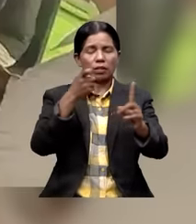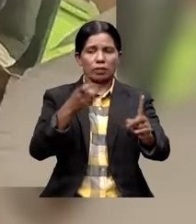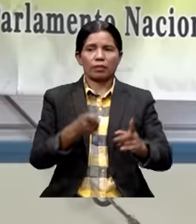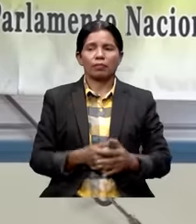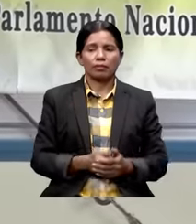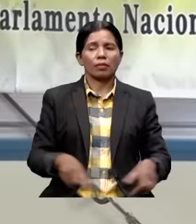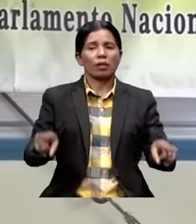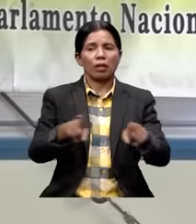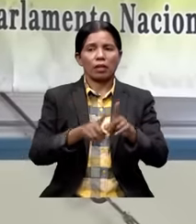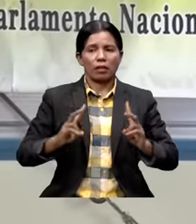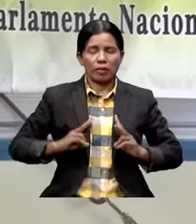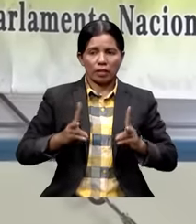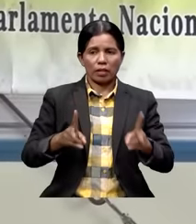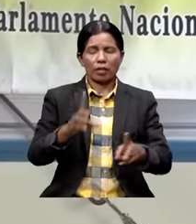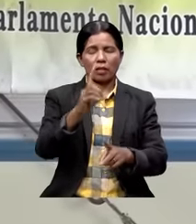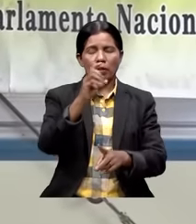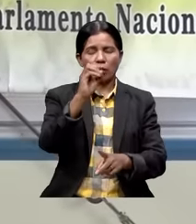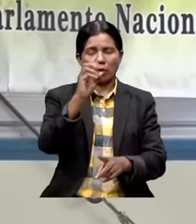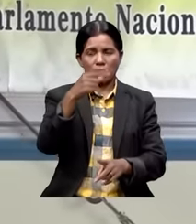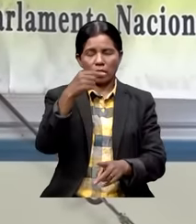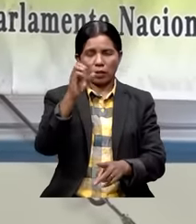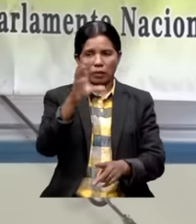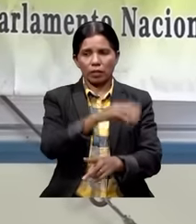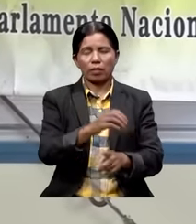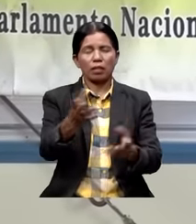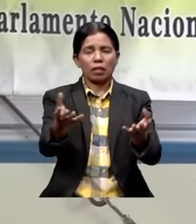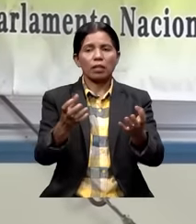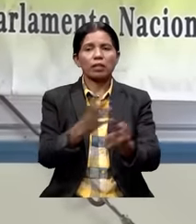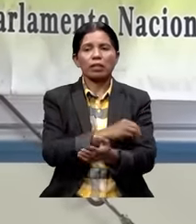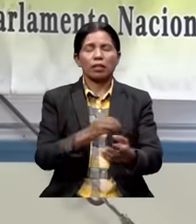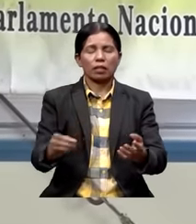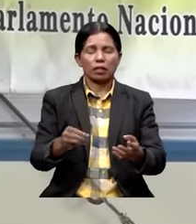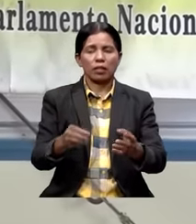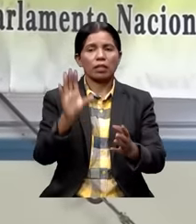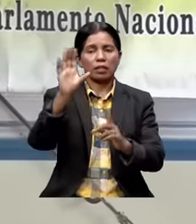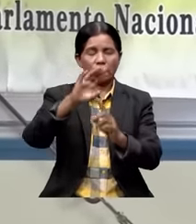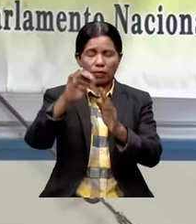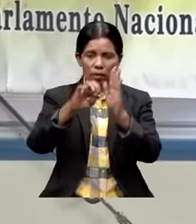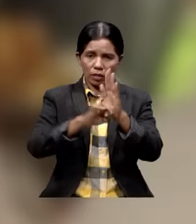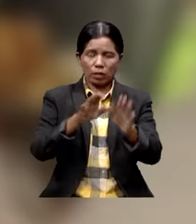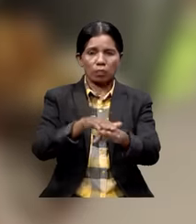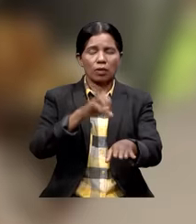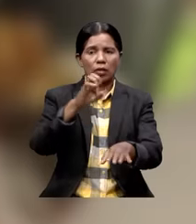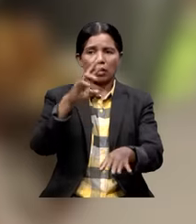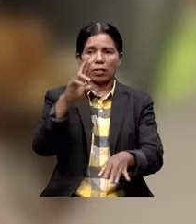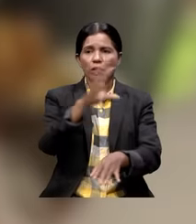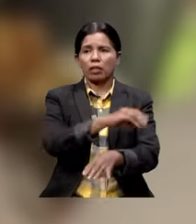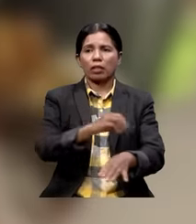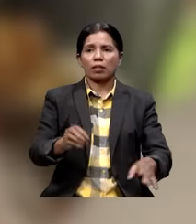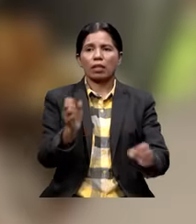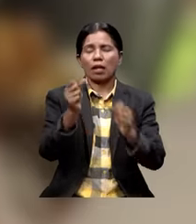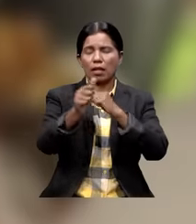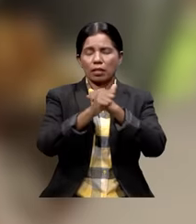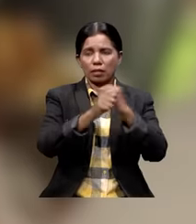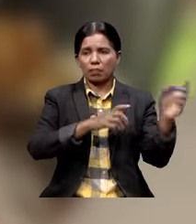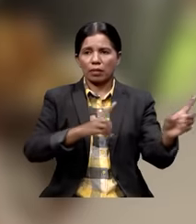A Nessa, veterano Domingos Decker, considera a iniciativa se fez estado convida Eurico Guterres a nessa ação de implementação